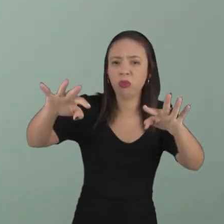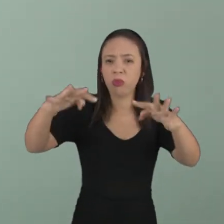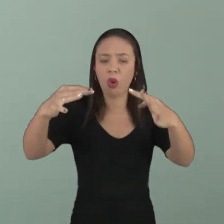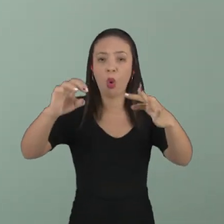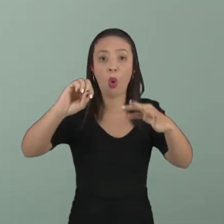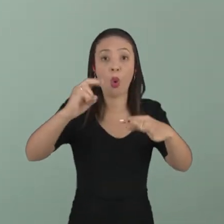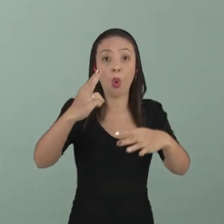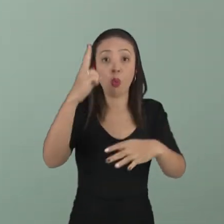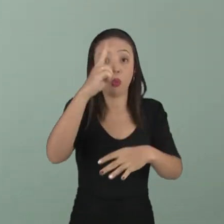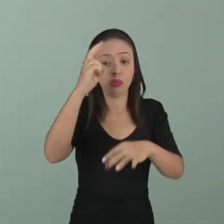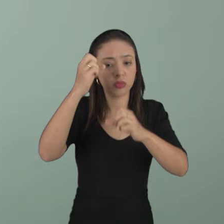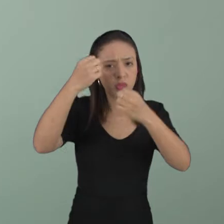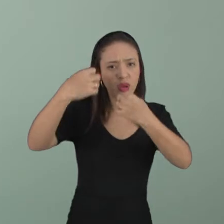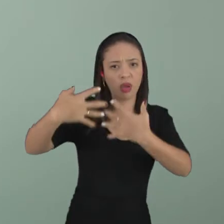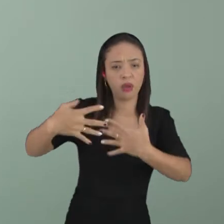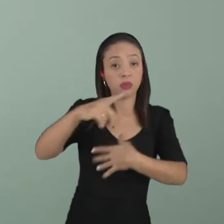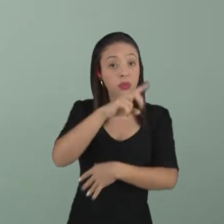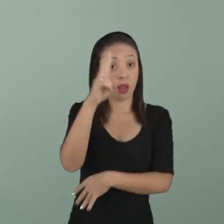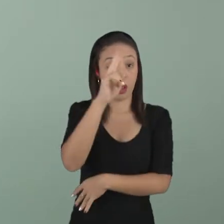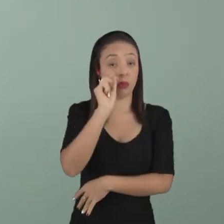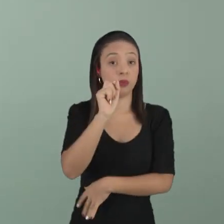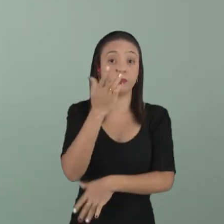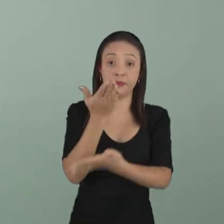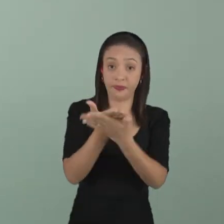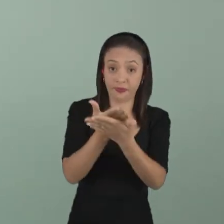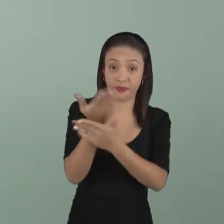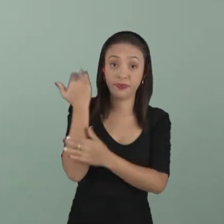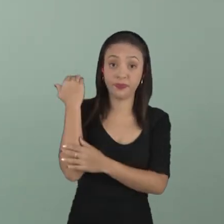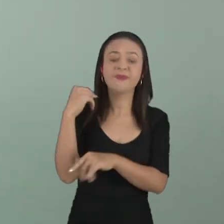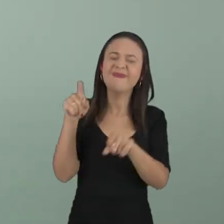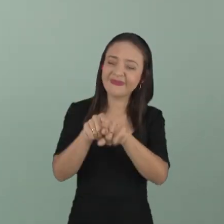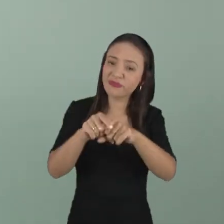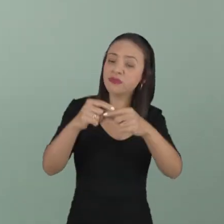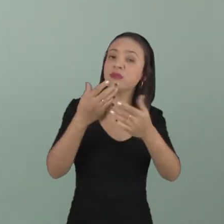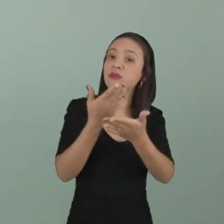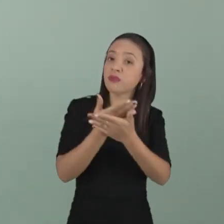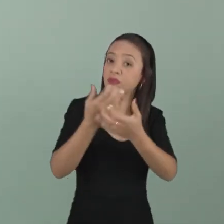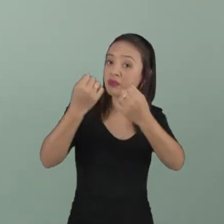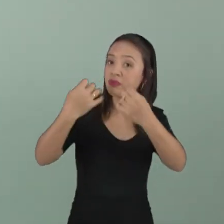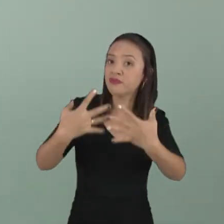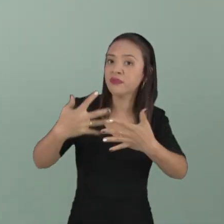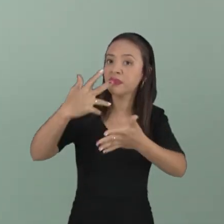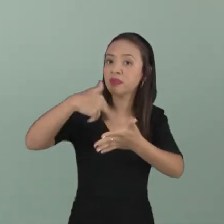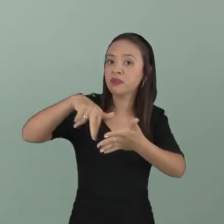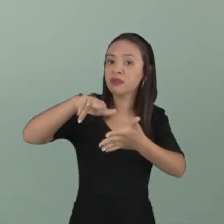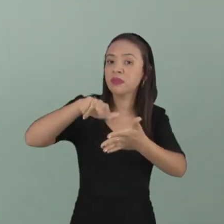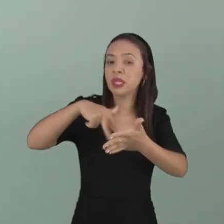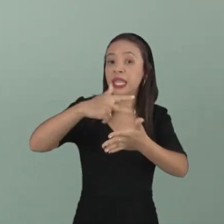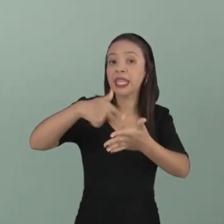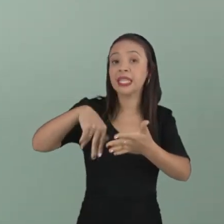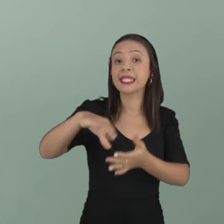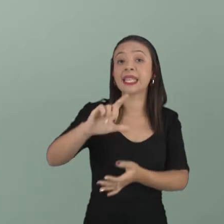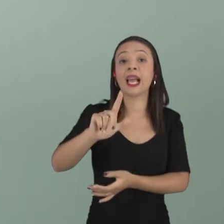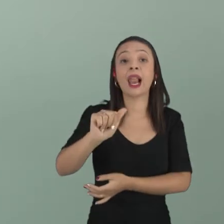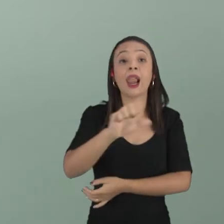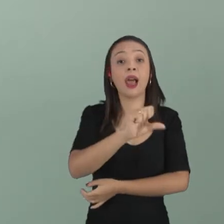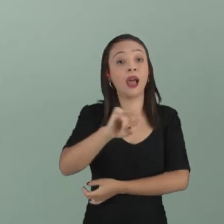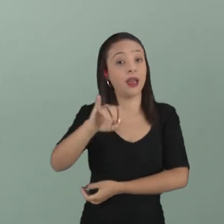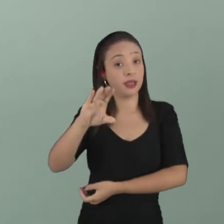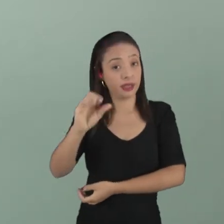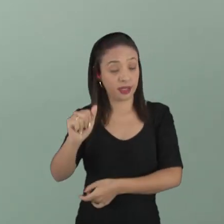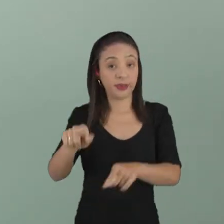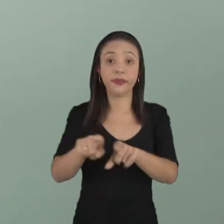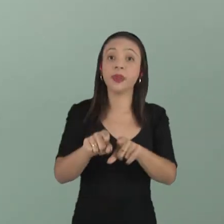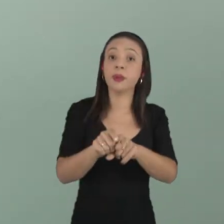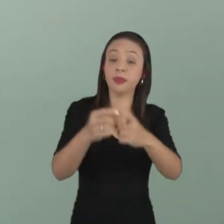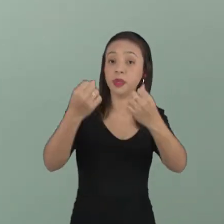uma história. Porque vocês devem lembrar que nas aulas anteriores nós falamos um pouco sobre a dança clássica, né? Depois